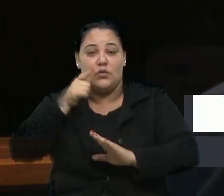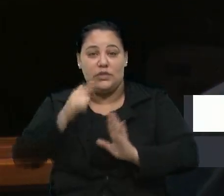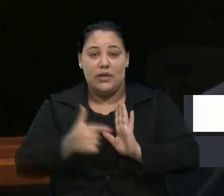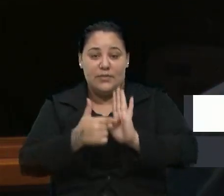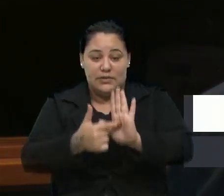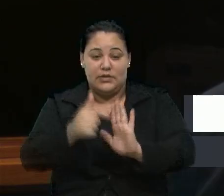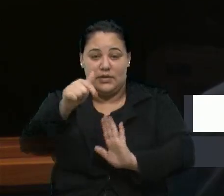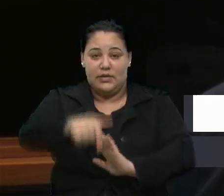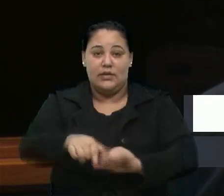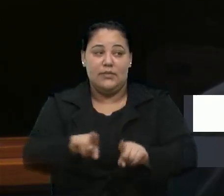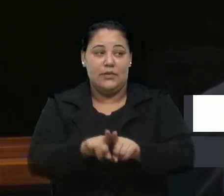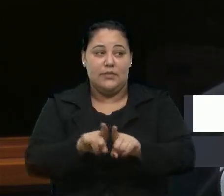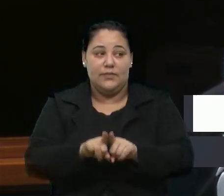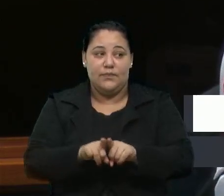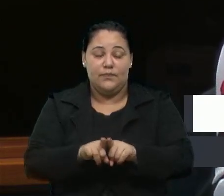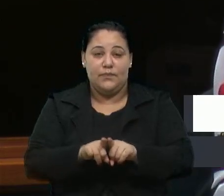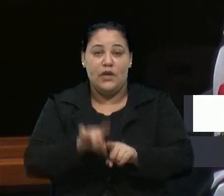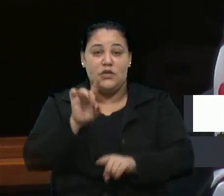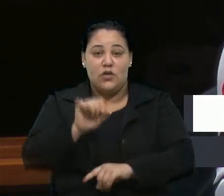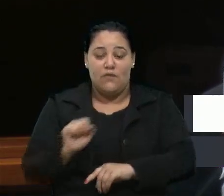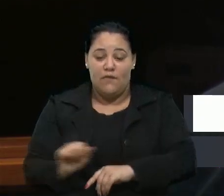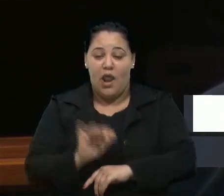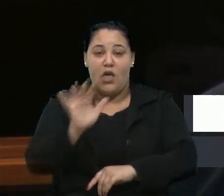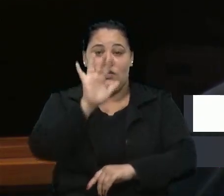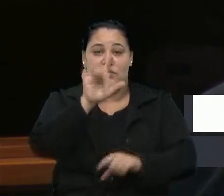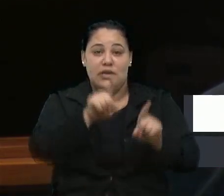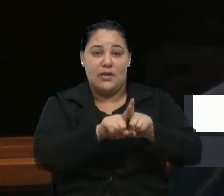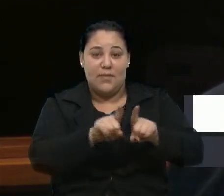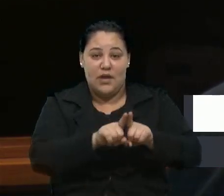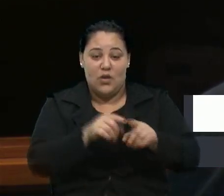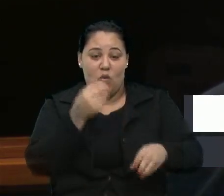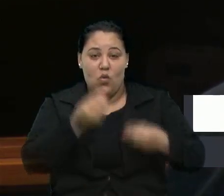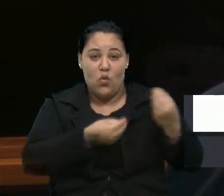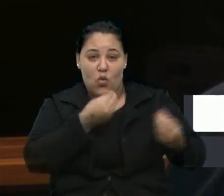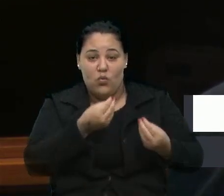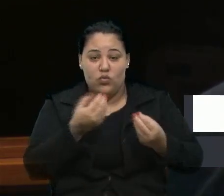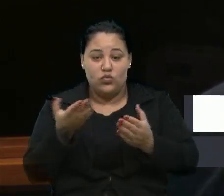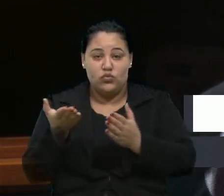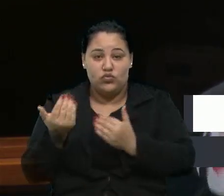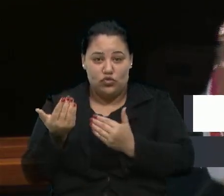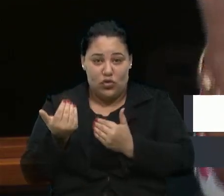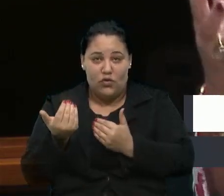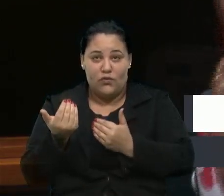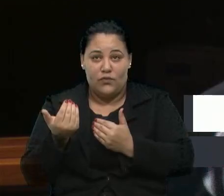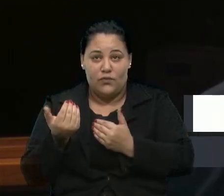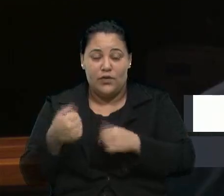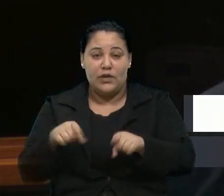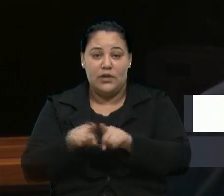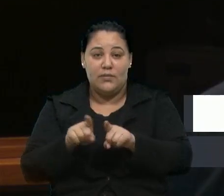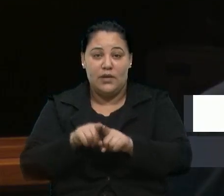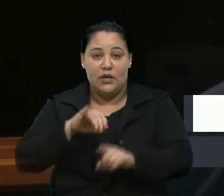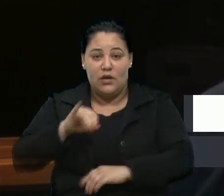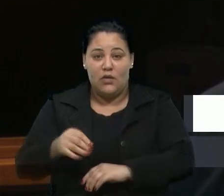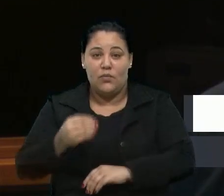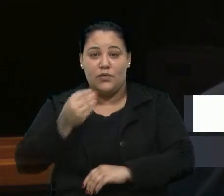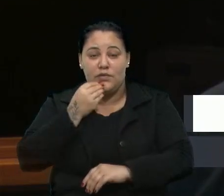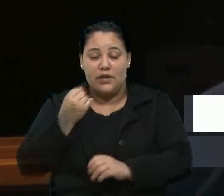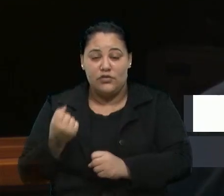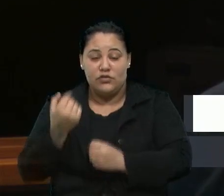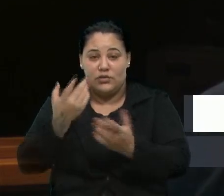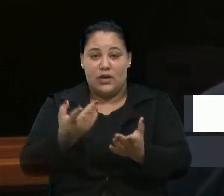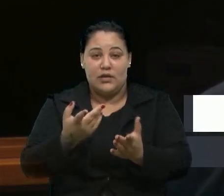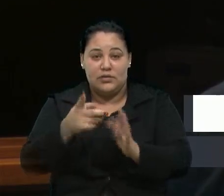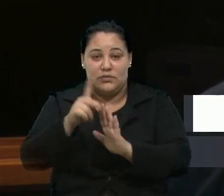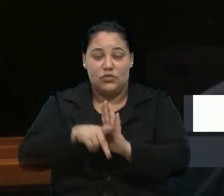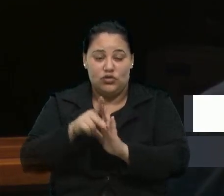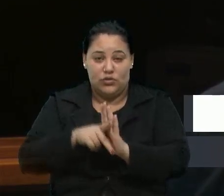aqui. Isso só valoriza também o quanto os nossos jovens e o quanto essa oportunidade dada por esse